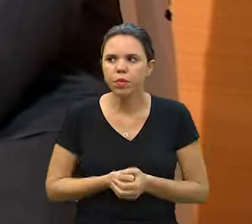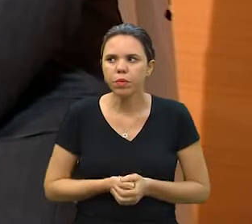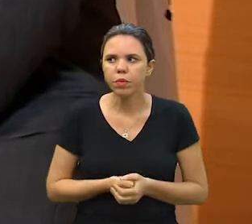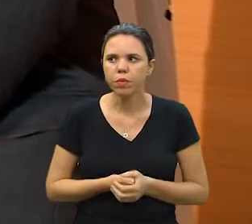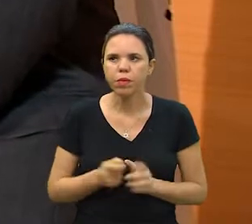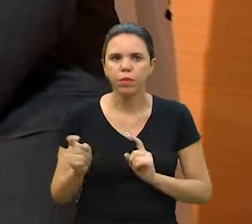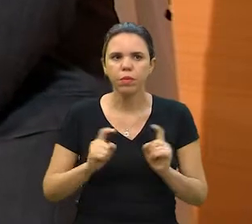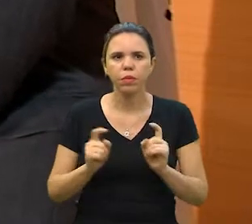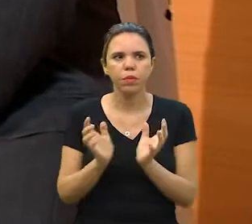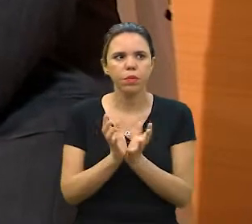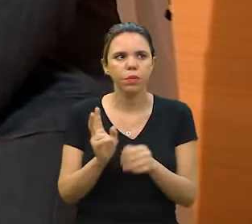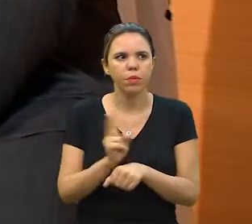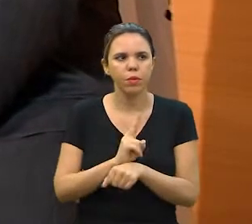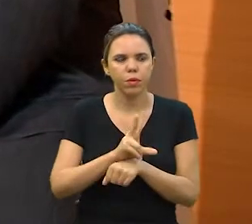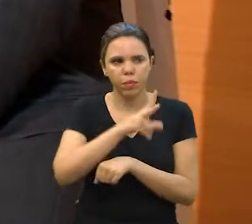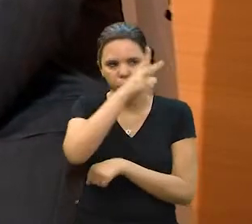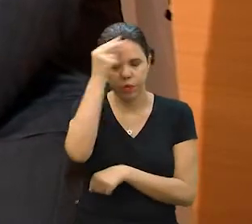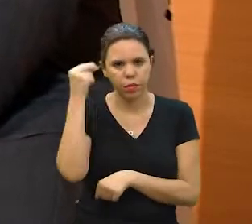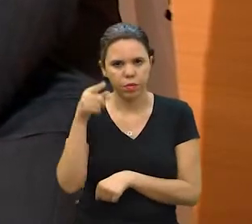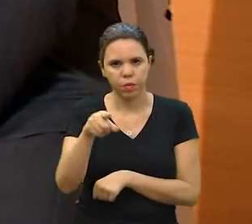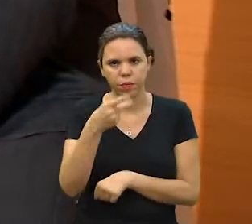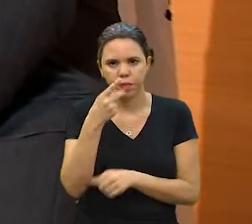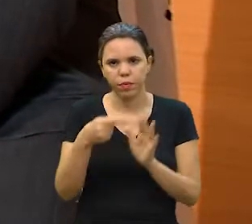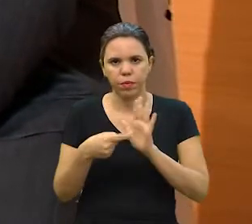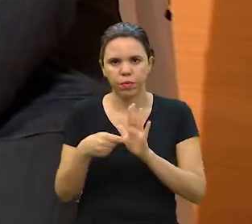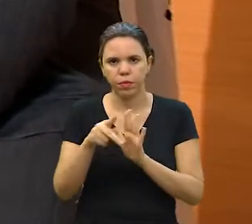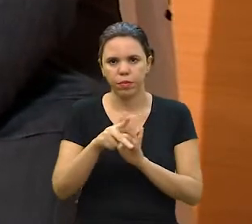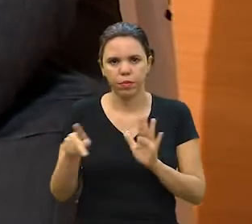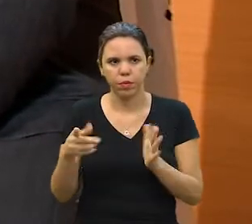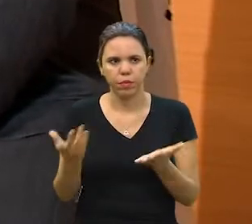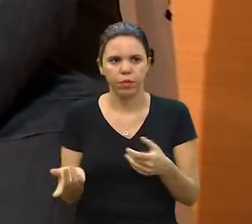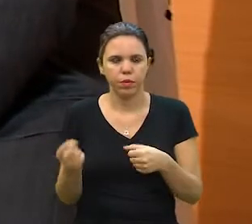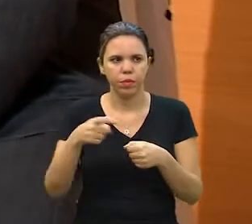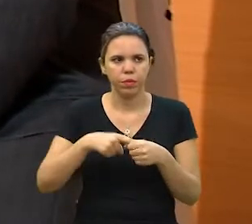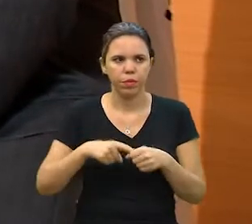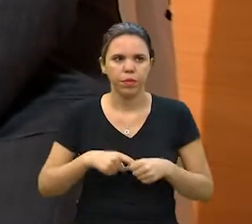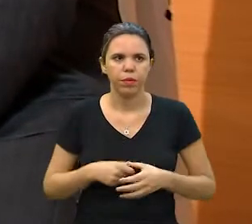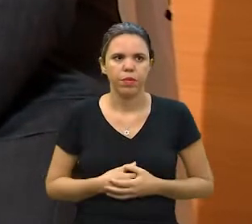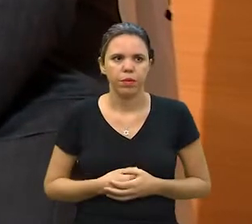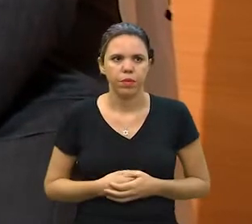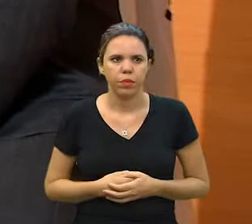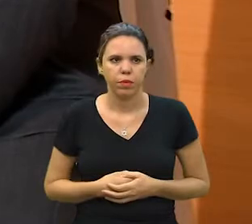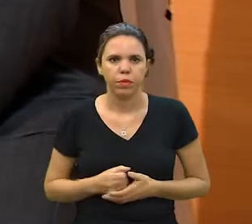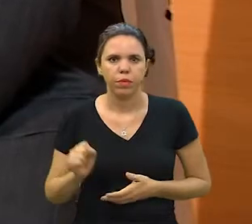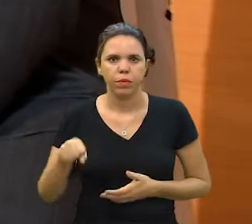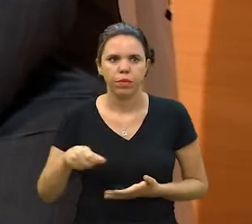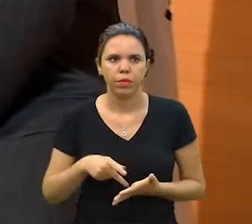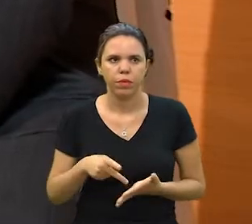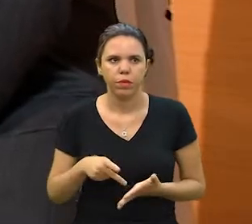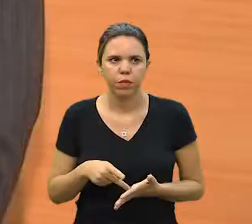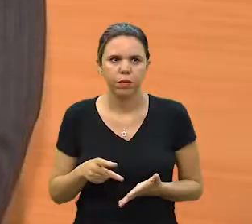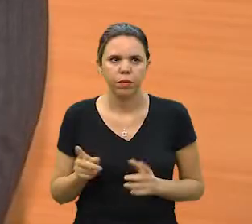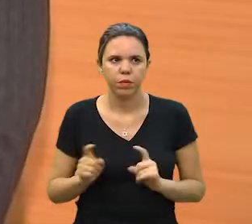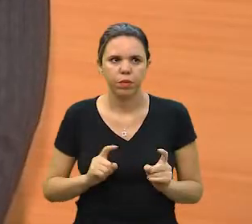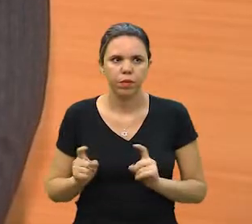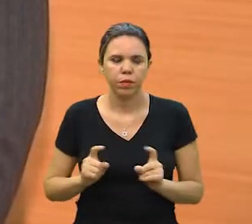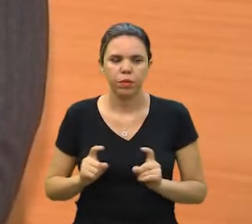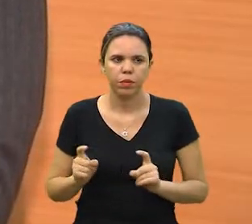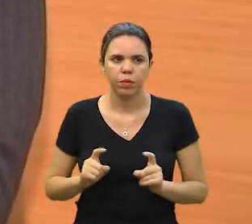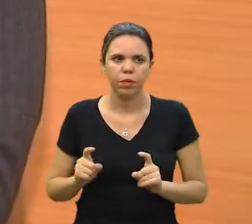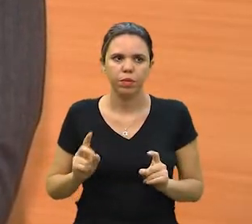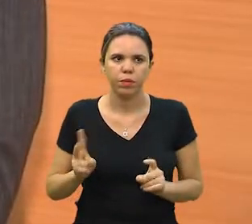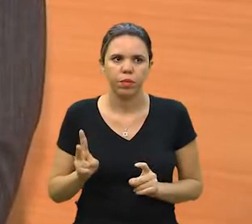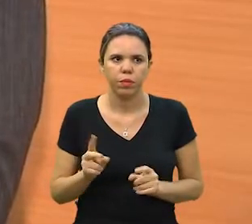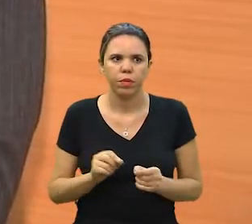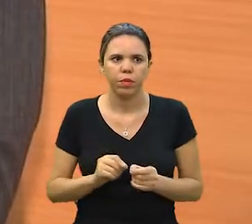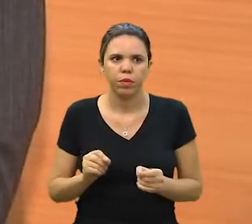população, a reunião da Comissão de Segurança Pública, que o senhor também é presidente, voltou com tudo, né, agora? Sim, a